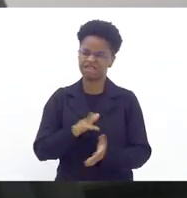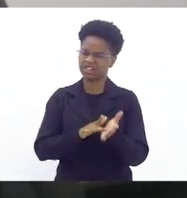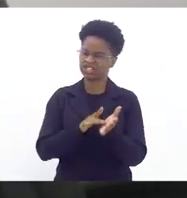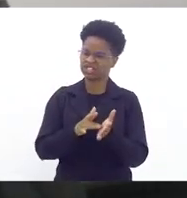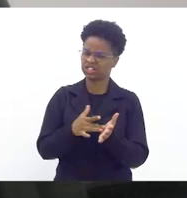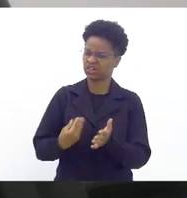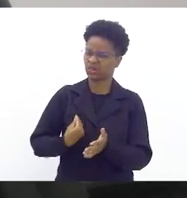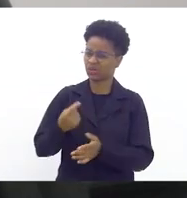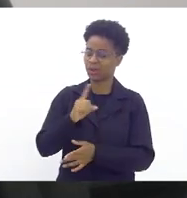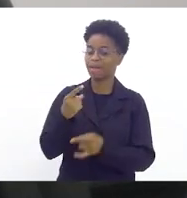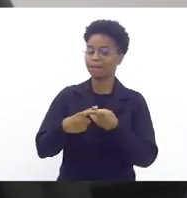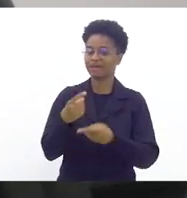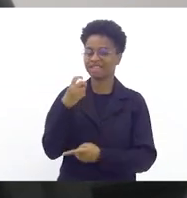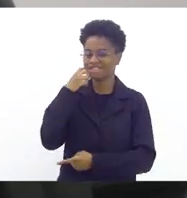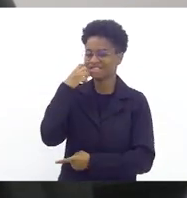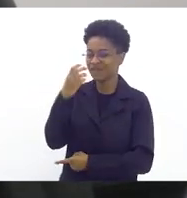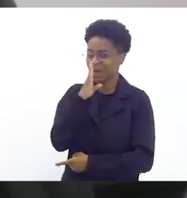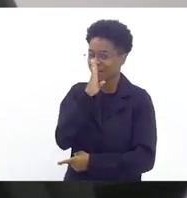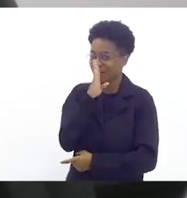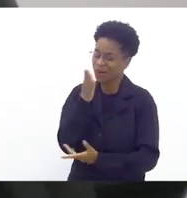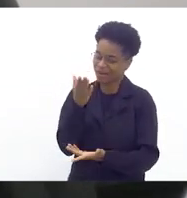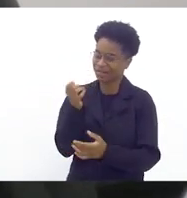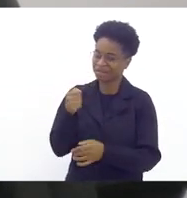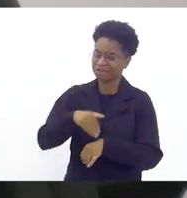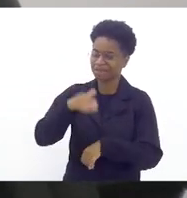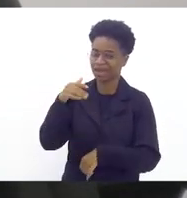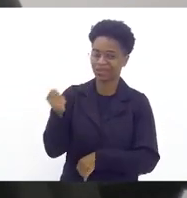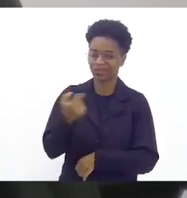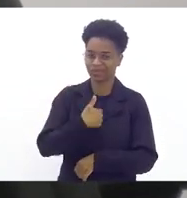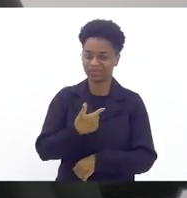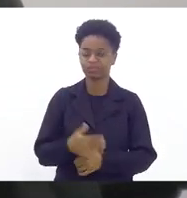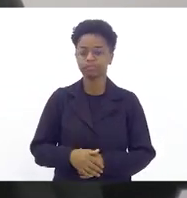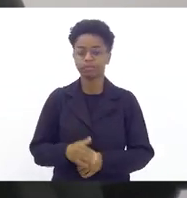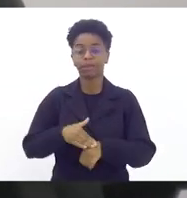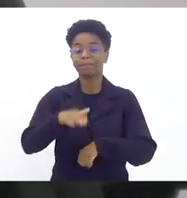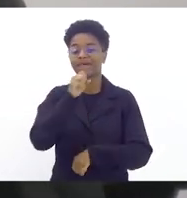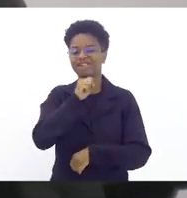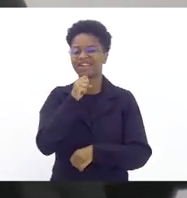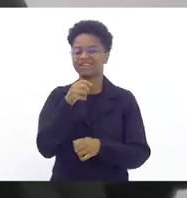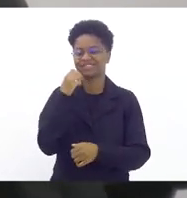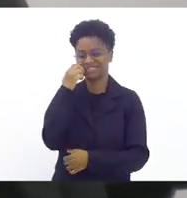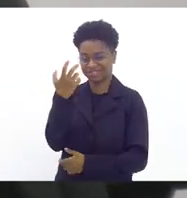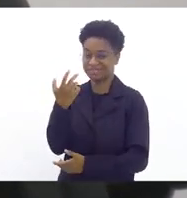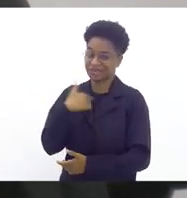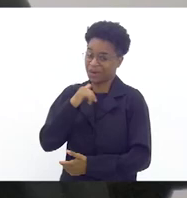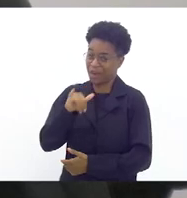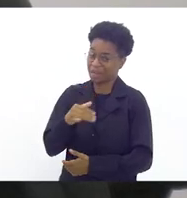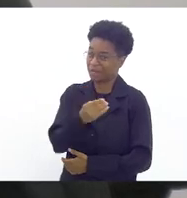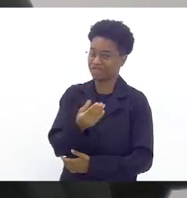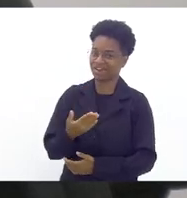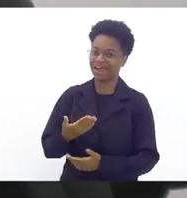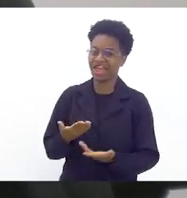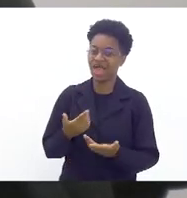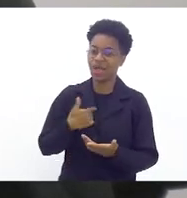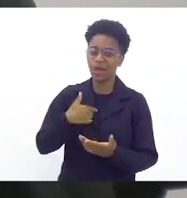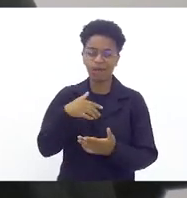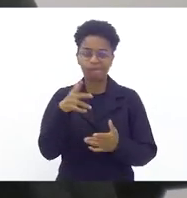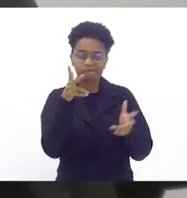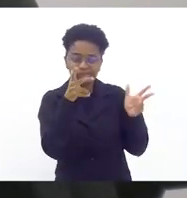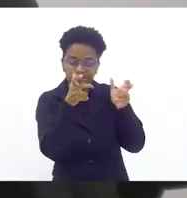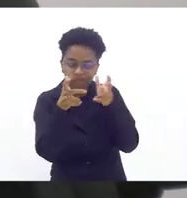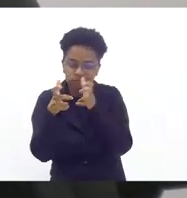que ele é mais tímido do que eu. Os mais velhos tímidos, eu me aproveito deles. Ouço o que eles dizem e conto para todo mundo.